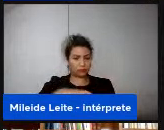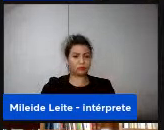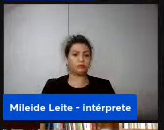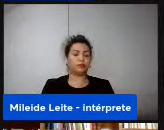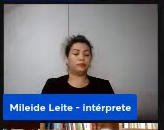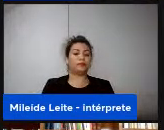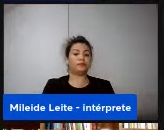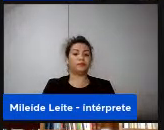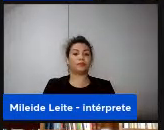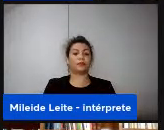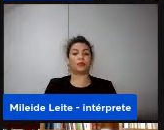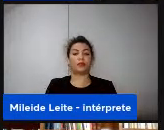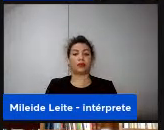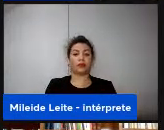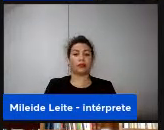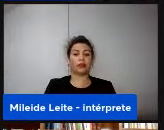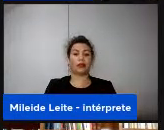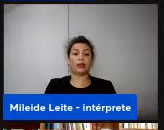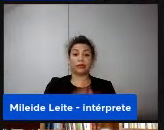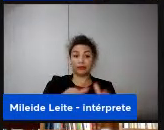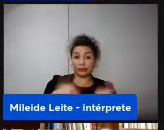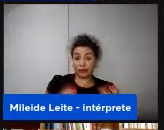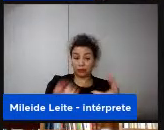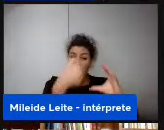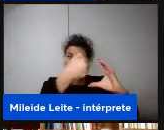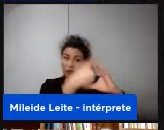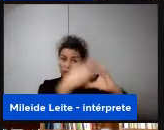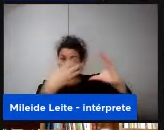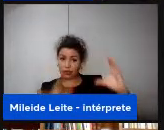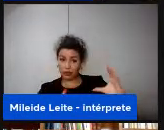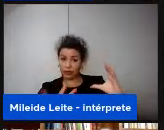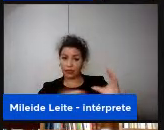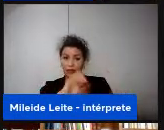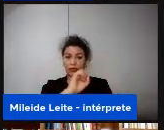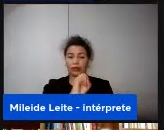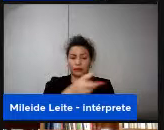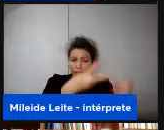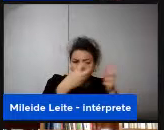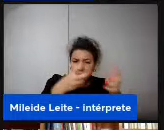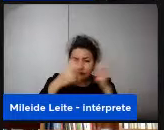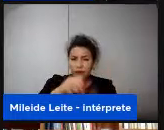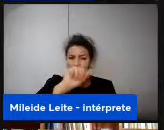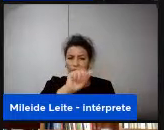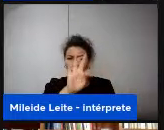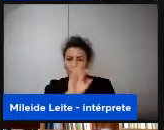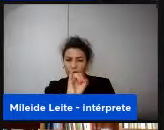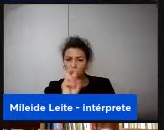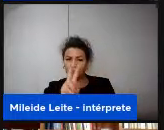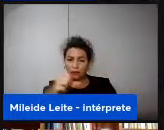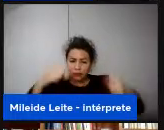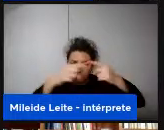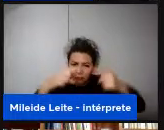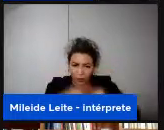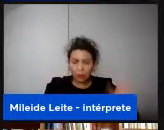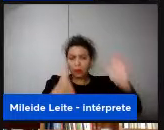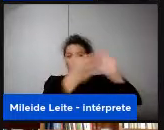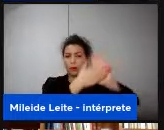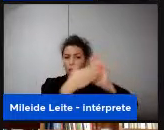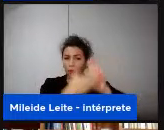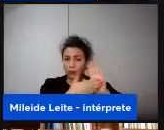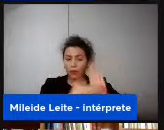Então, essa característica de inferência ativa que se encaixa dentro da proposta do